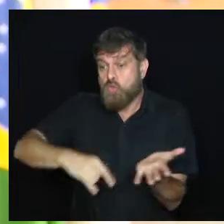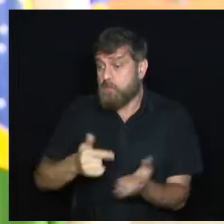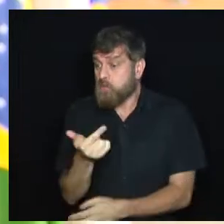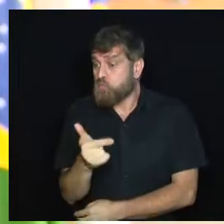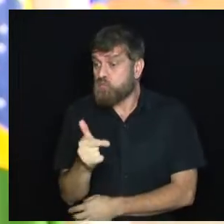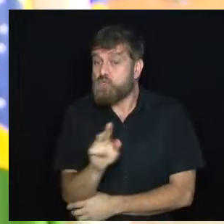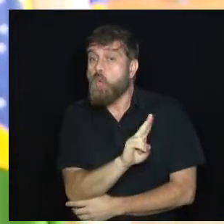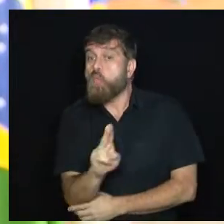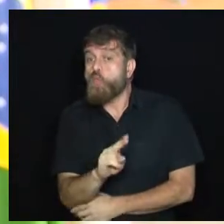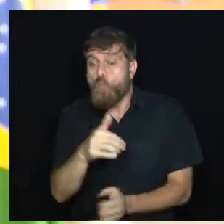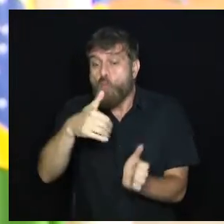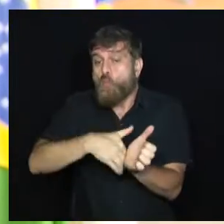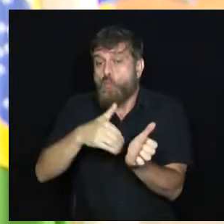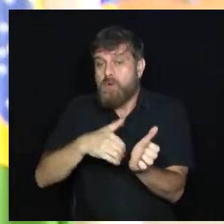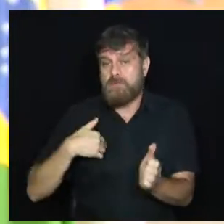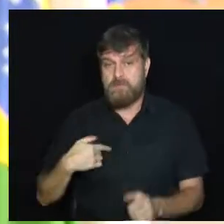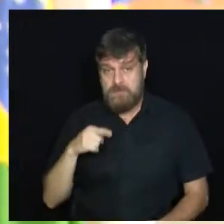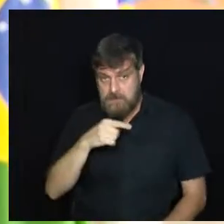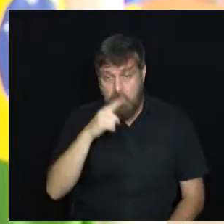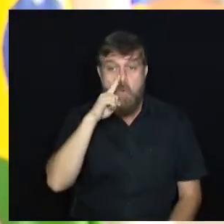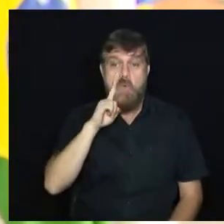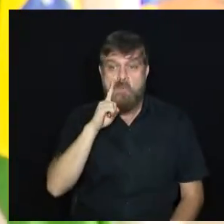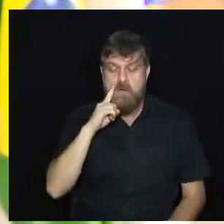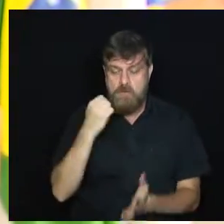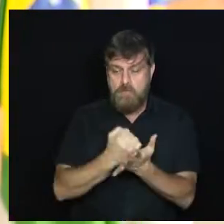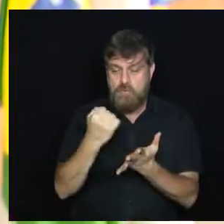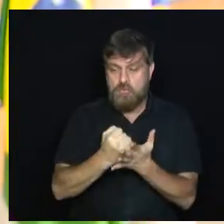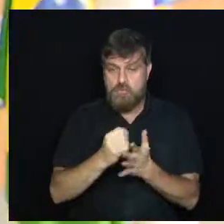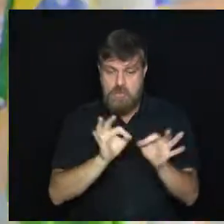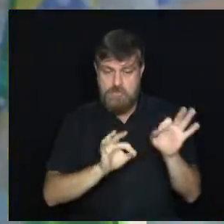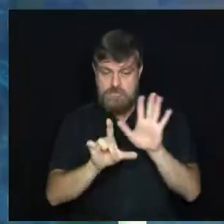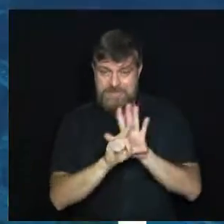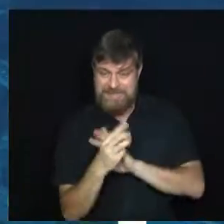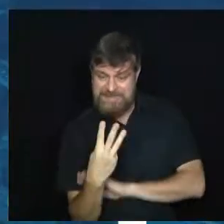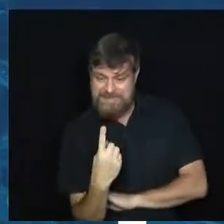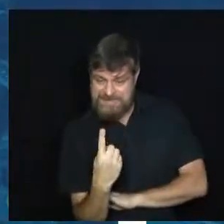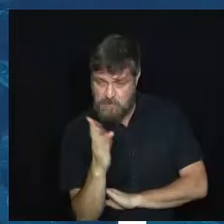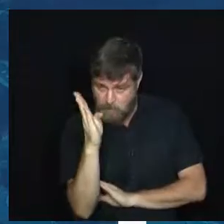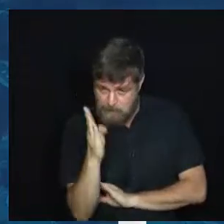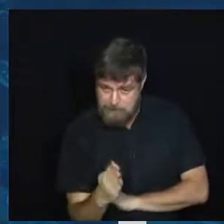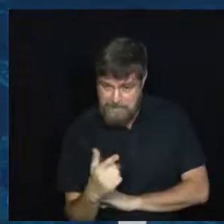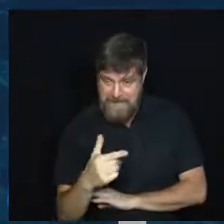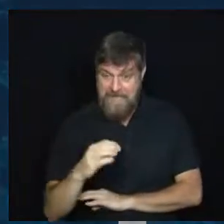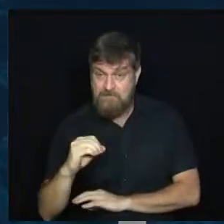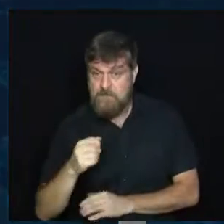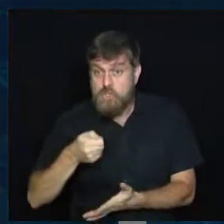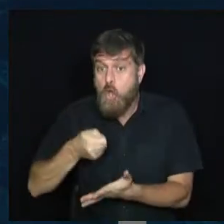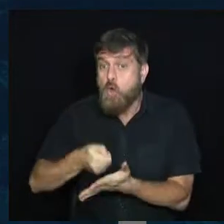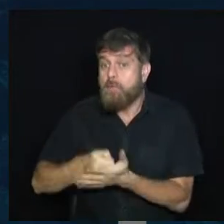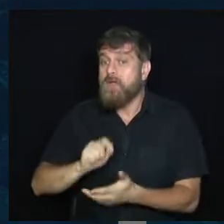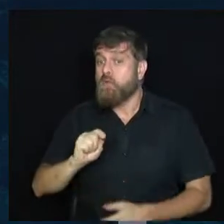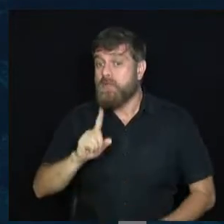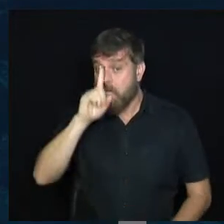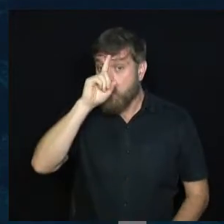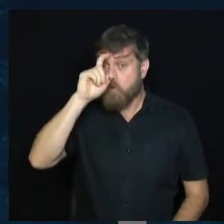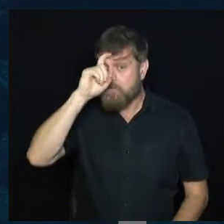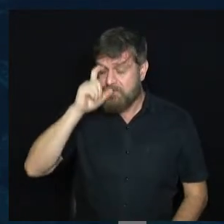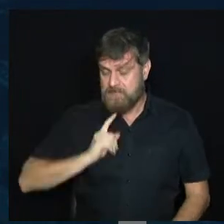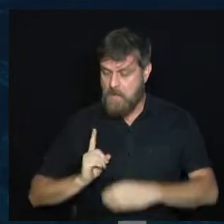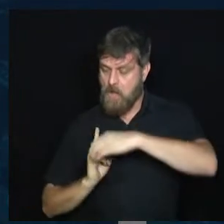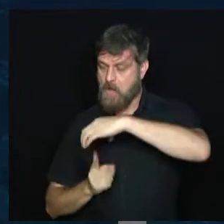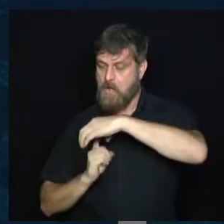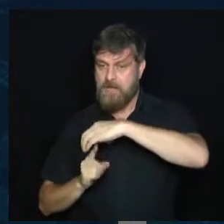Paulo Galtério protocolou na Câmara o projeto de lei número 31 de 2020, que obriga hospitais,